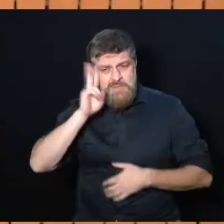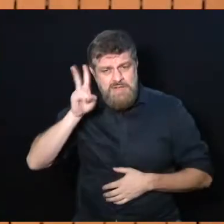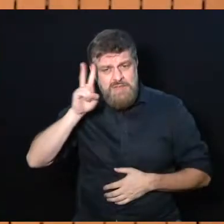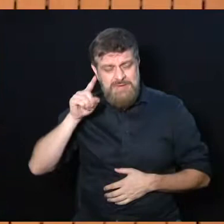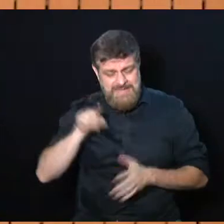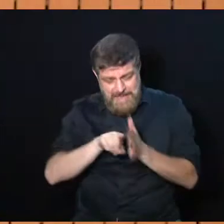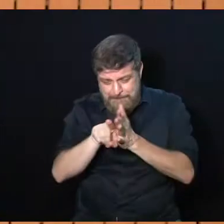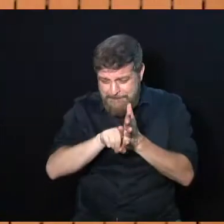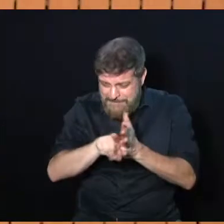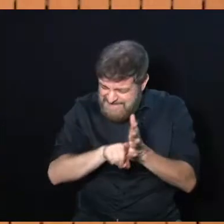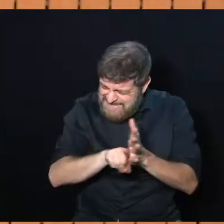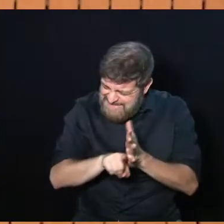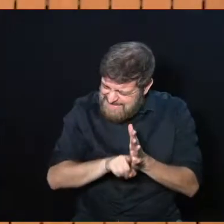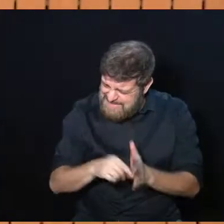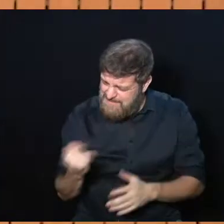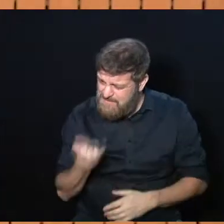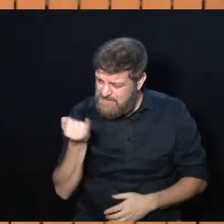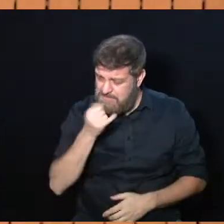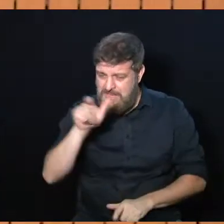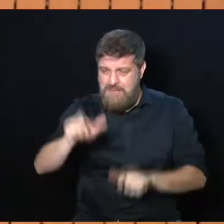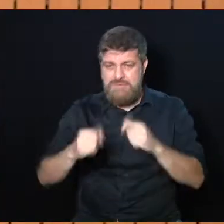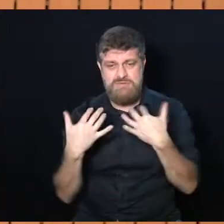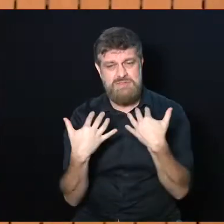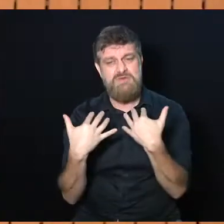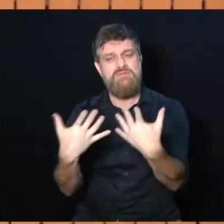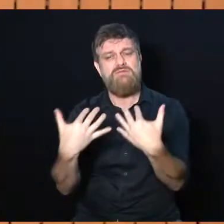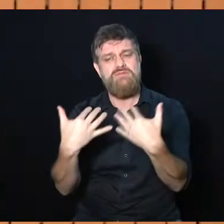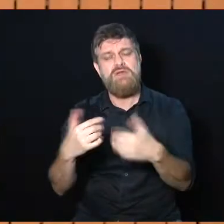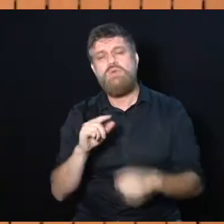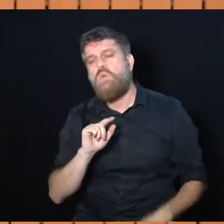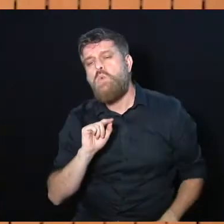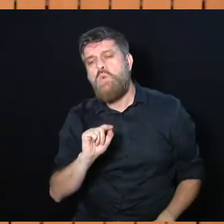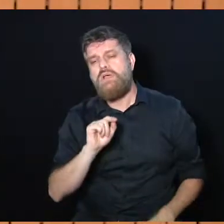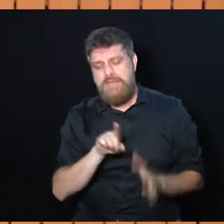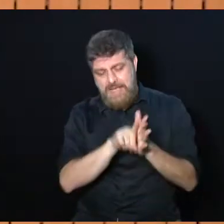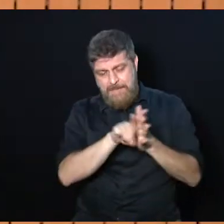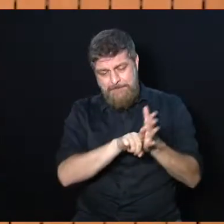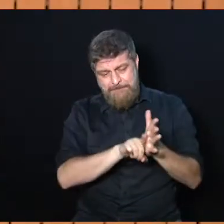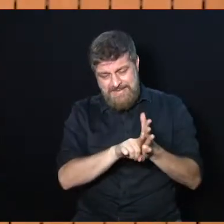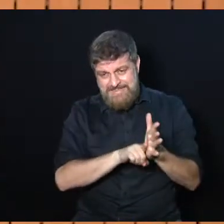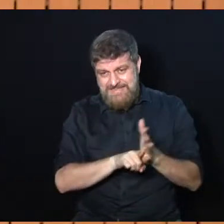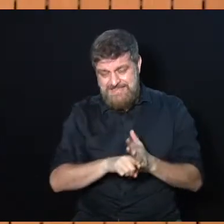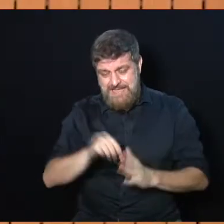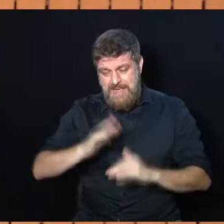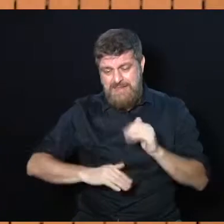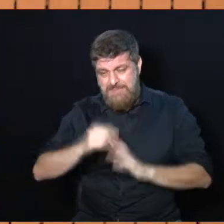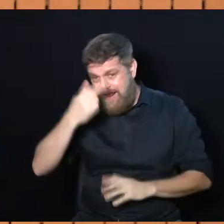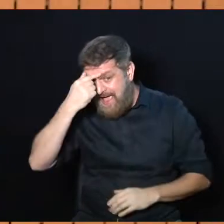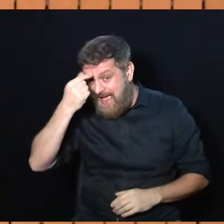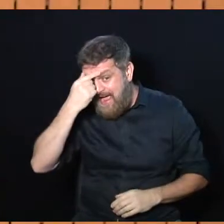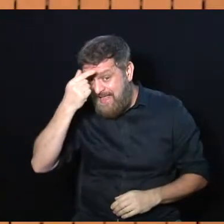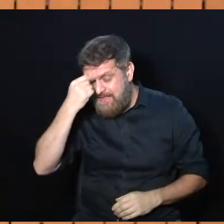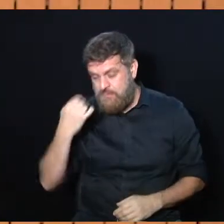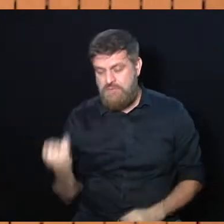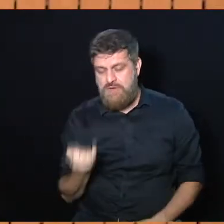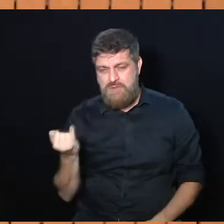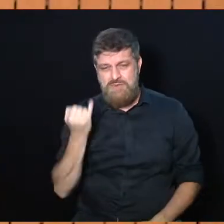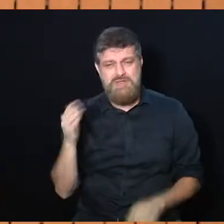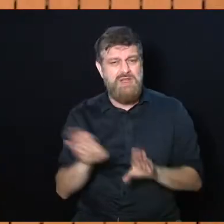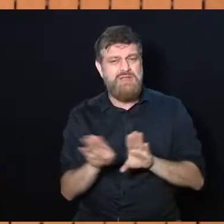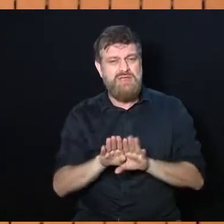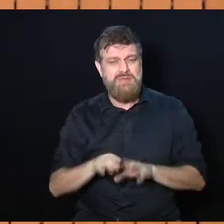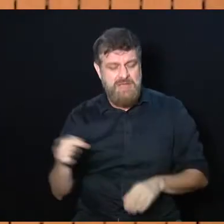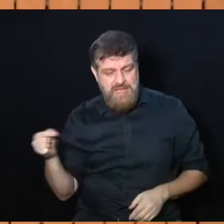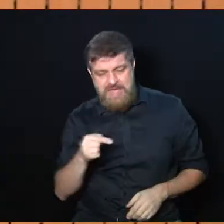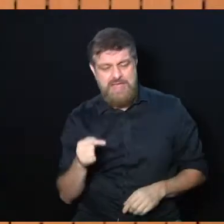importância e mostrar para as pessoas que estão nos ouvindo a importância da pesquisa, da produção acadêmica e a relação disso com um